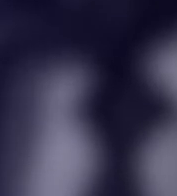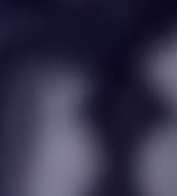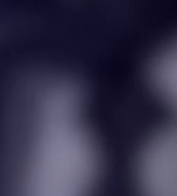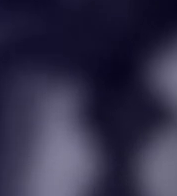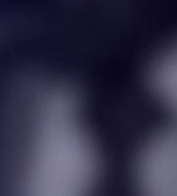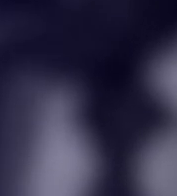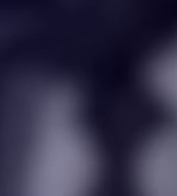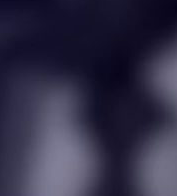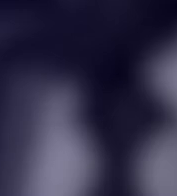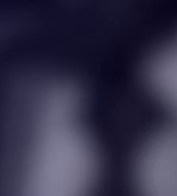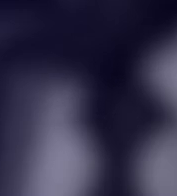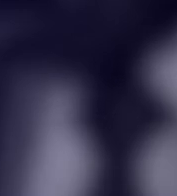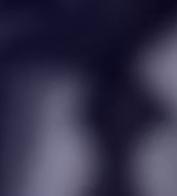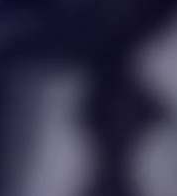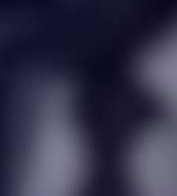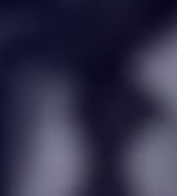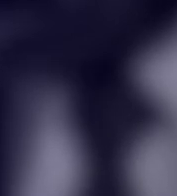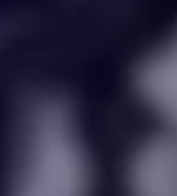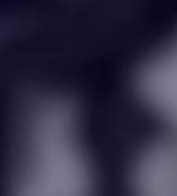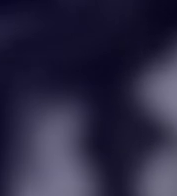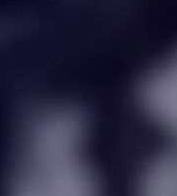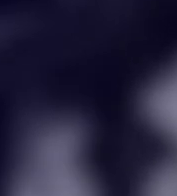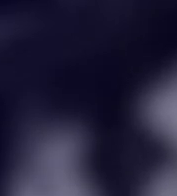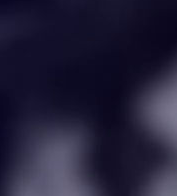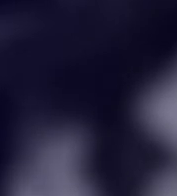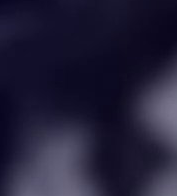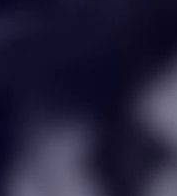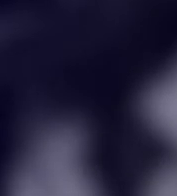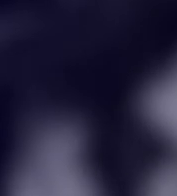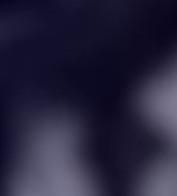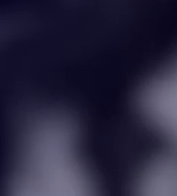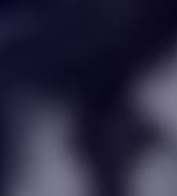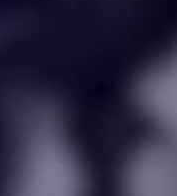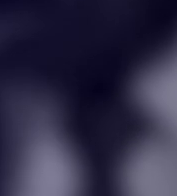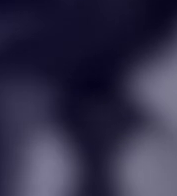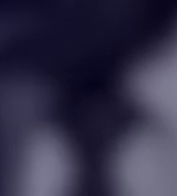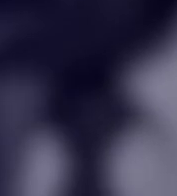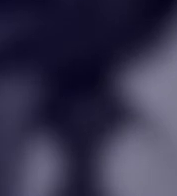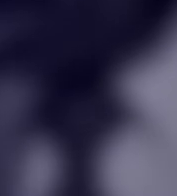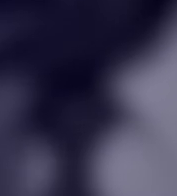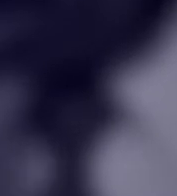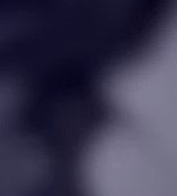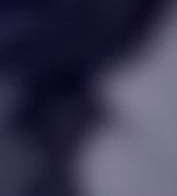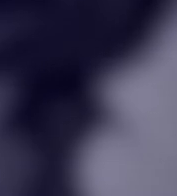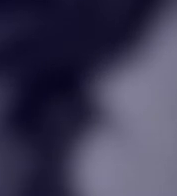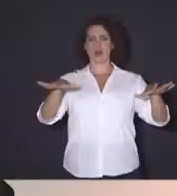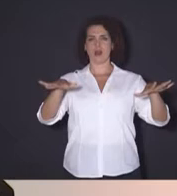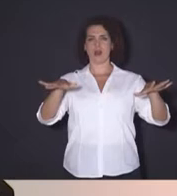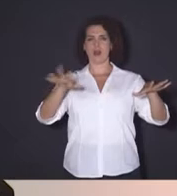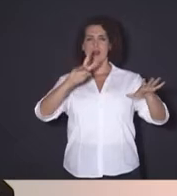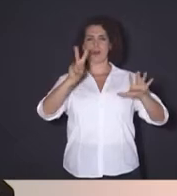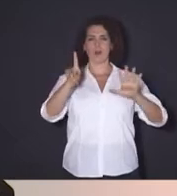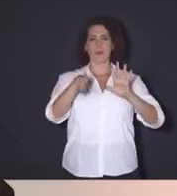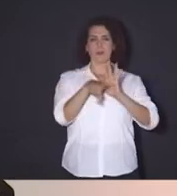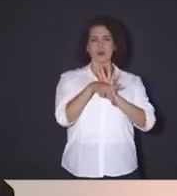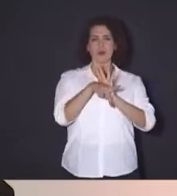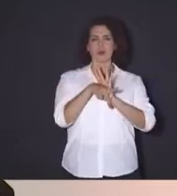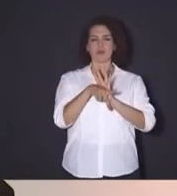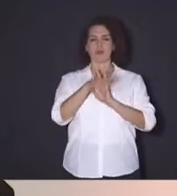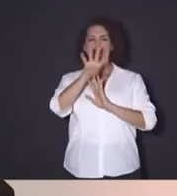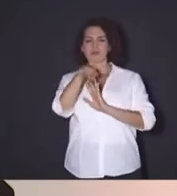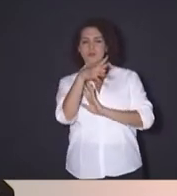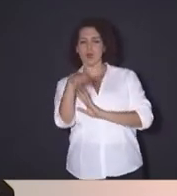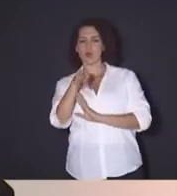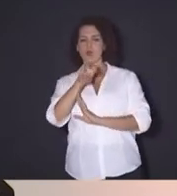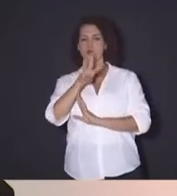Culturas Digitais e Sociedade do Compartilhamento. Cartografias da Cultura Wiki. Este é o tema do